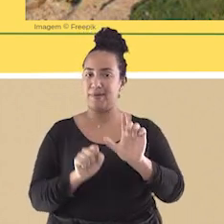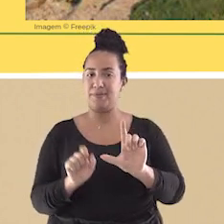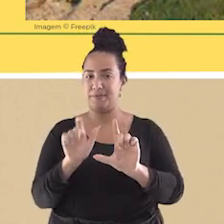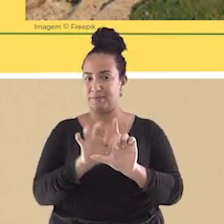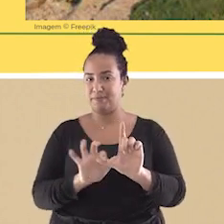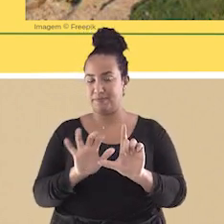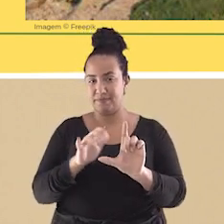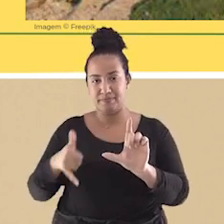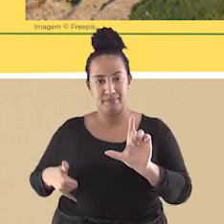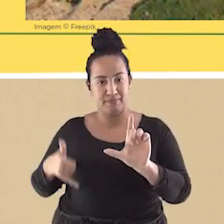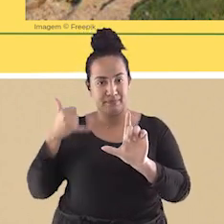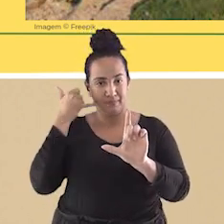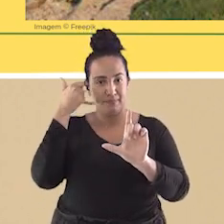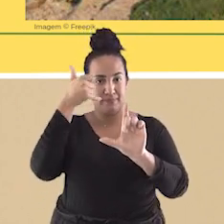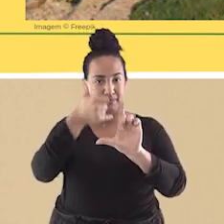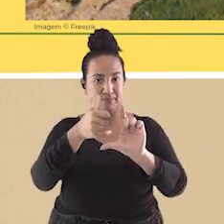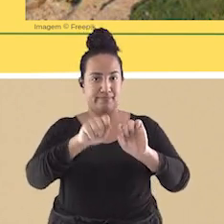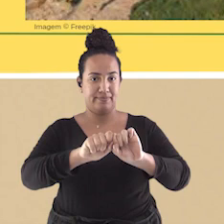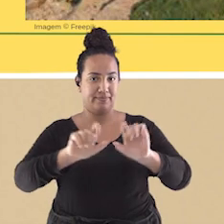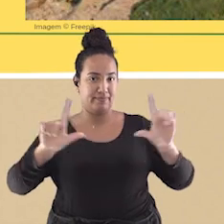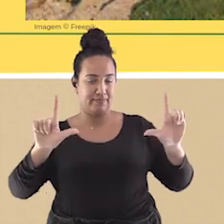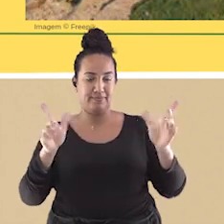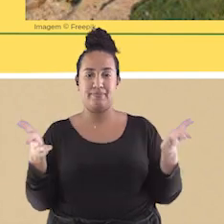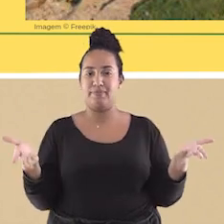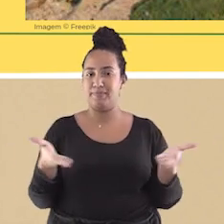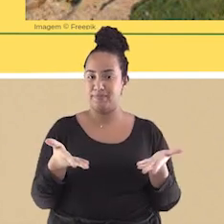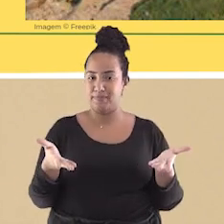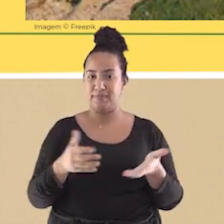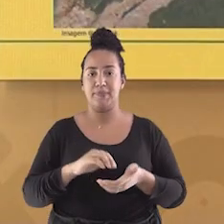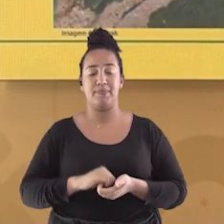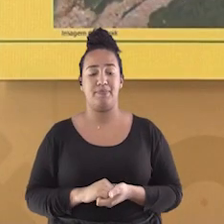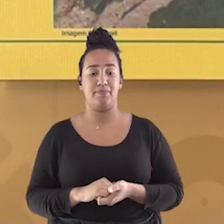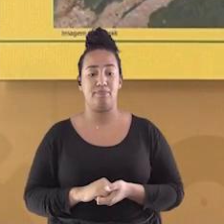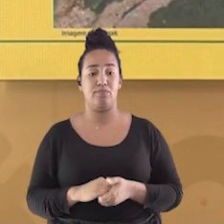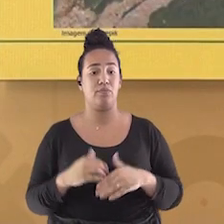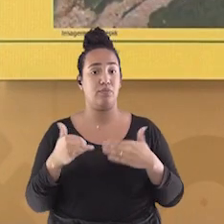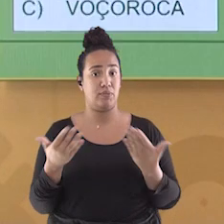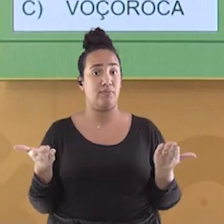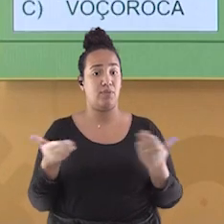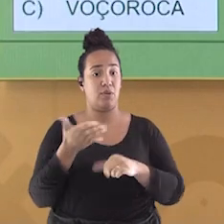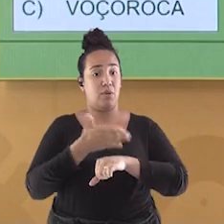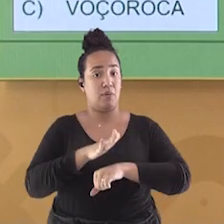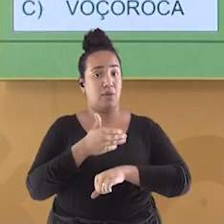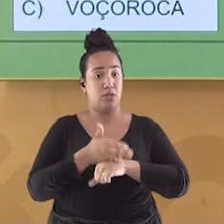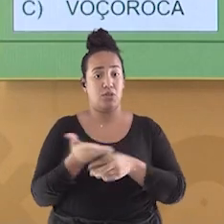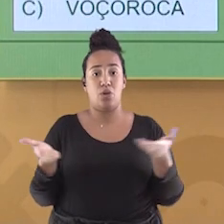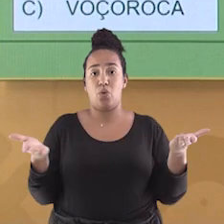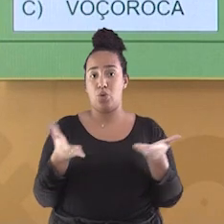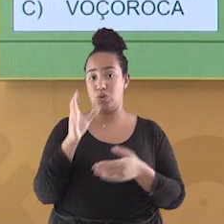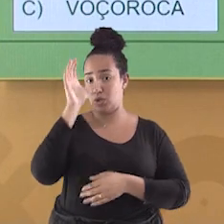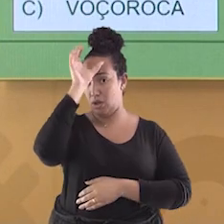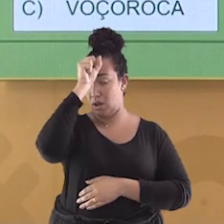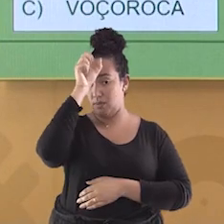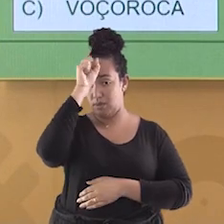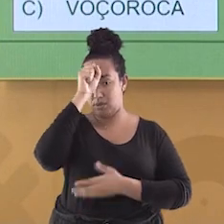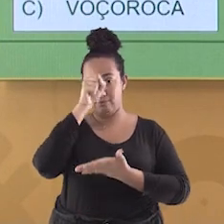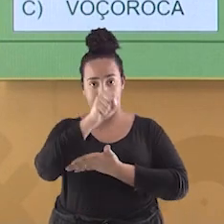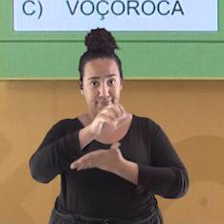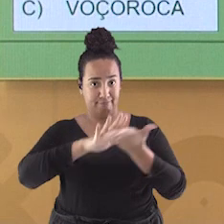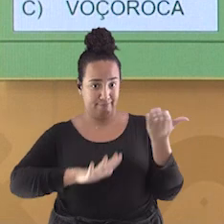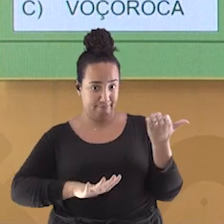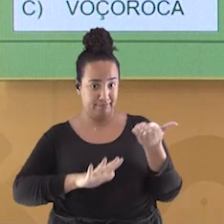câmera do celular para o QR Code que aparece na tela. Vamos então exercitar o que aprendemos através